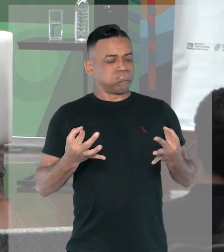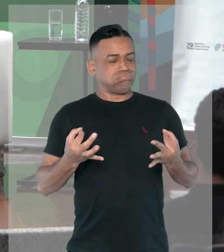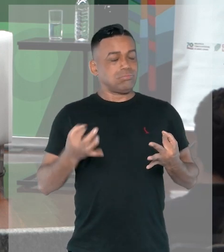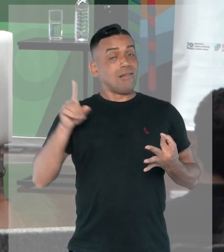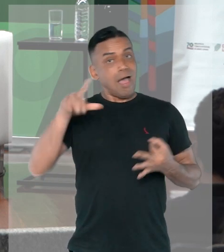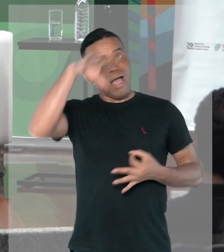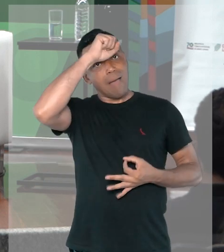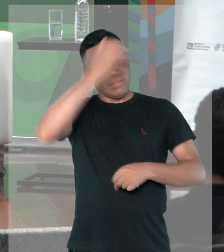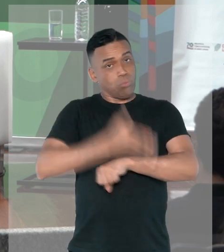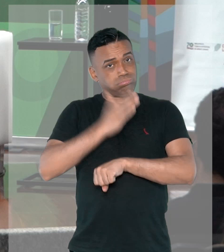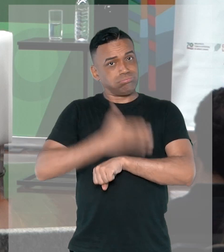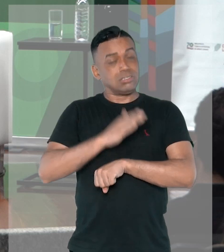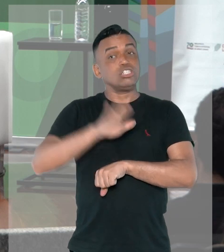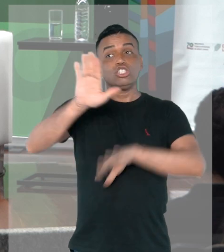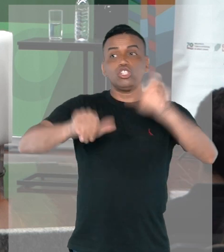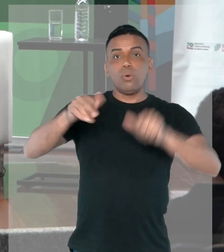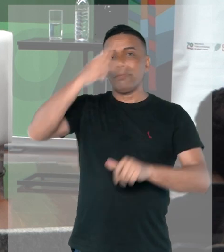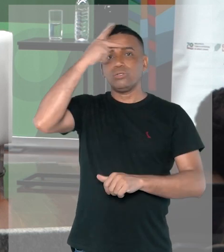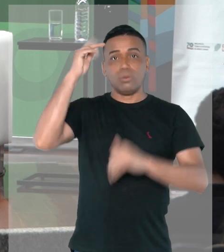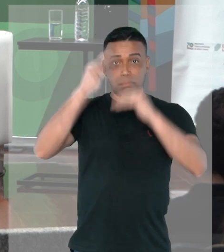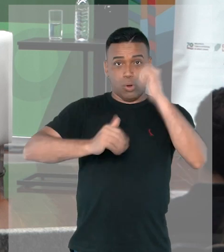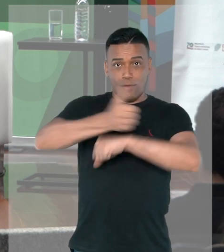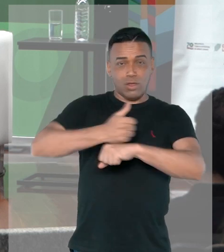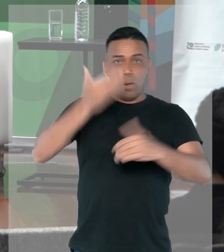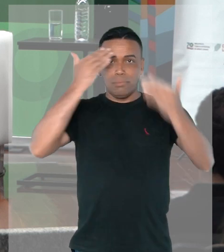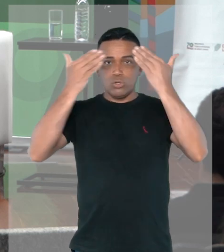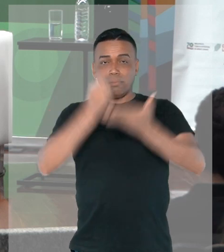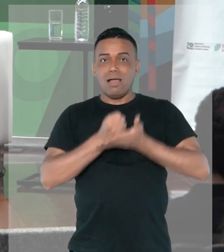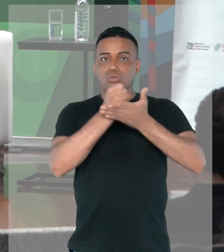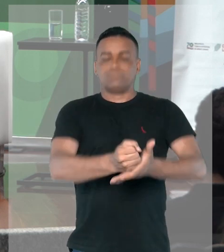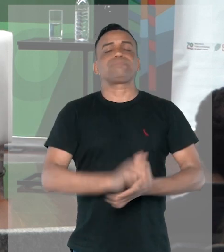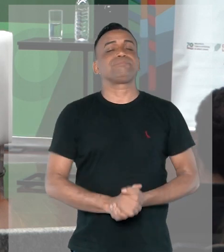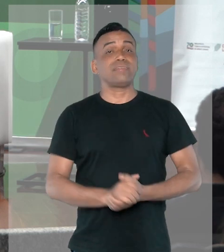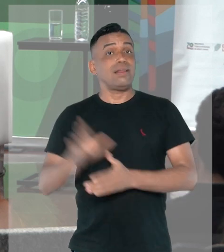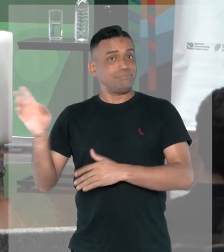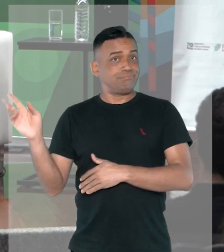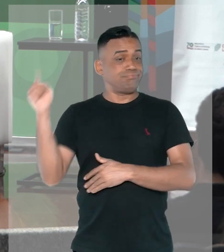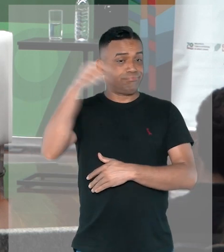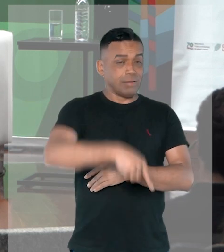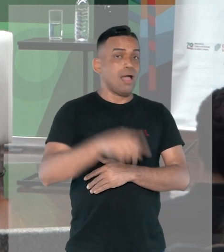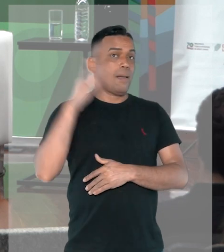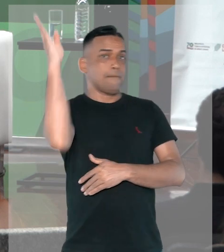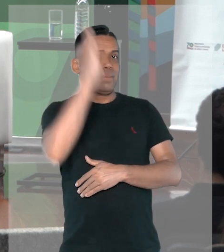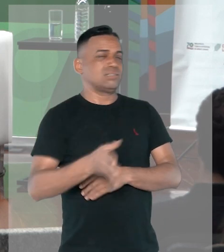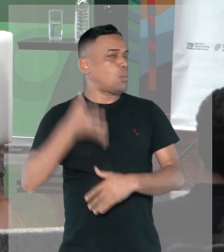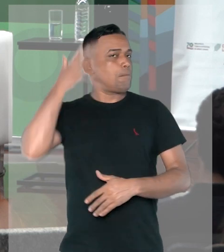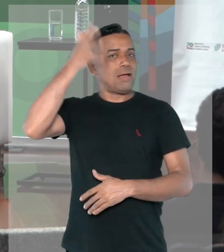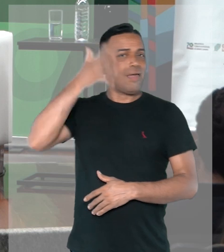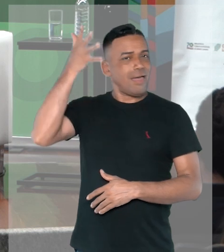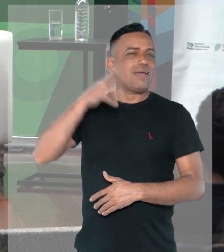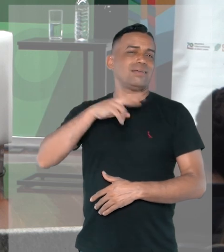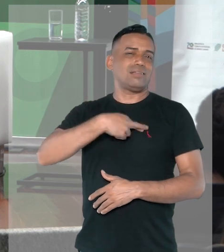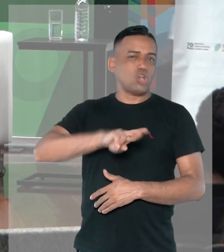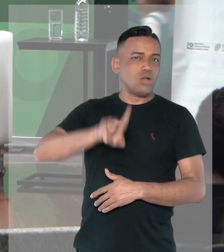isso em prática no mosteiro, e chamaram psicólogos para ajudá-los nesse processo. Ele veio para o Brasil, estava fazendo uma palestra, quase todos eram